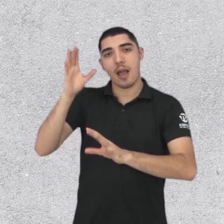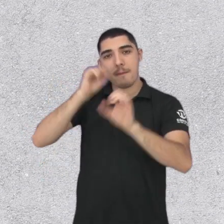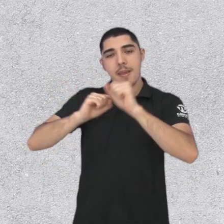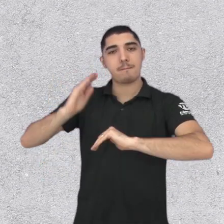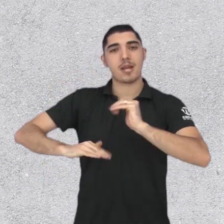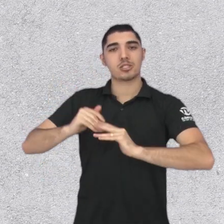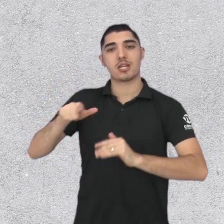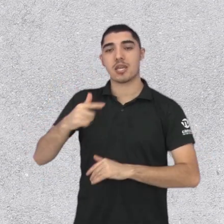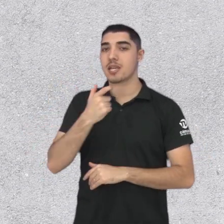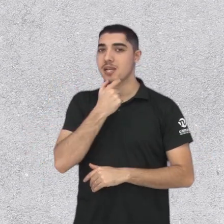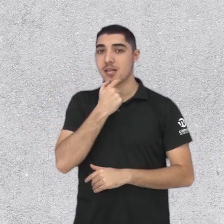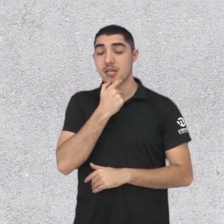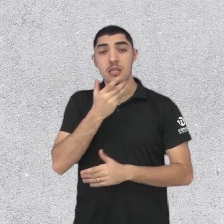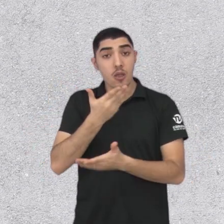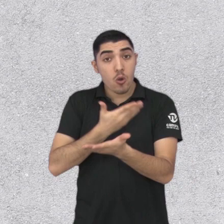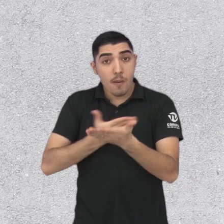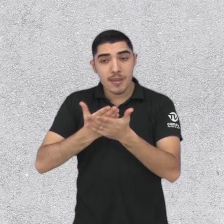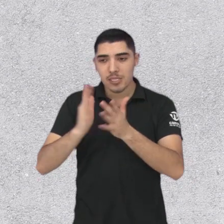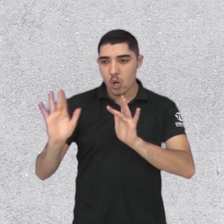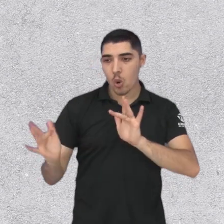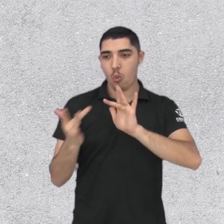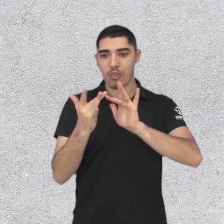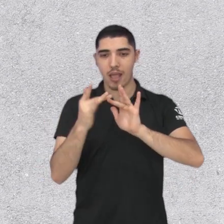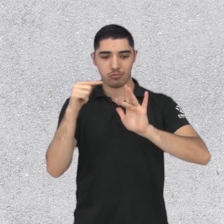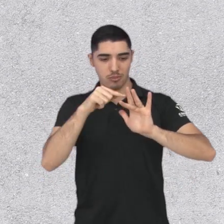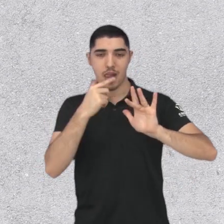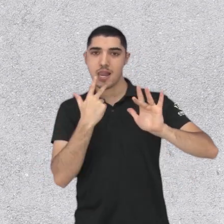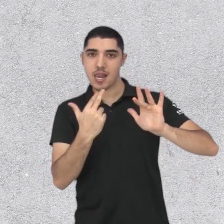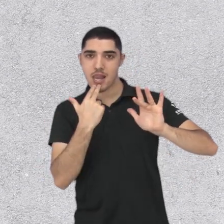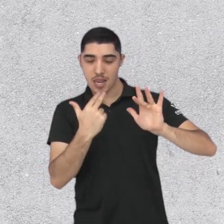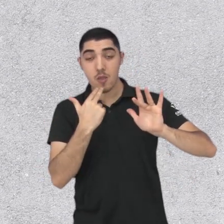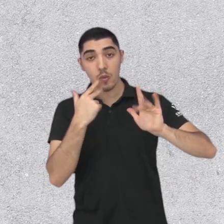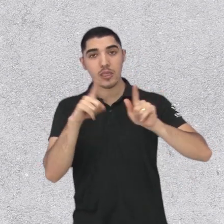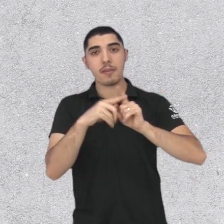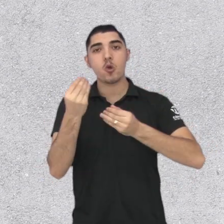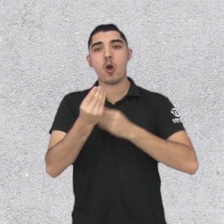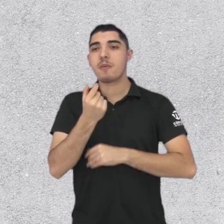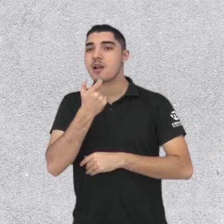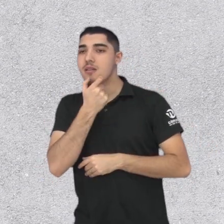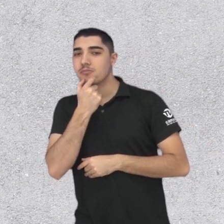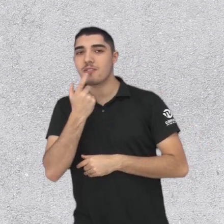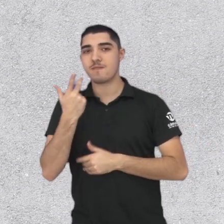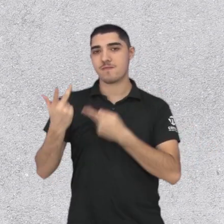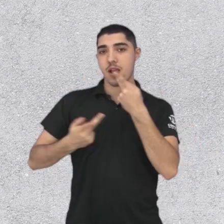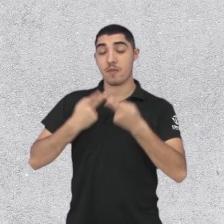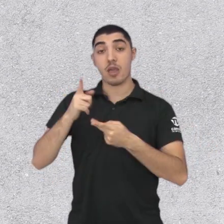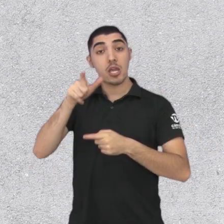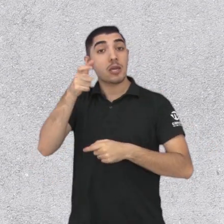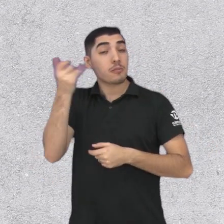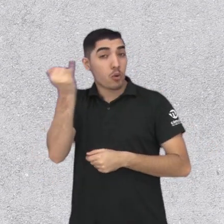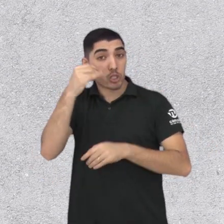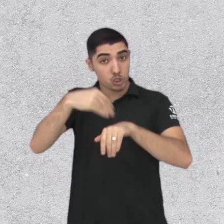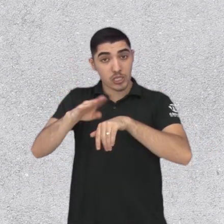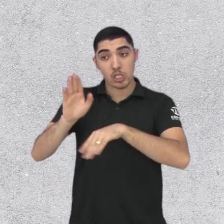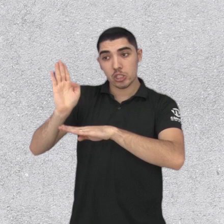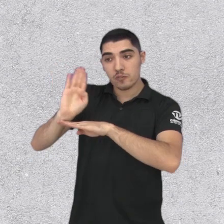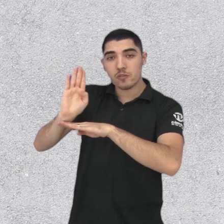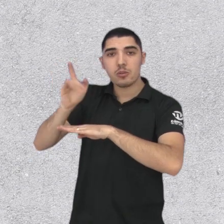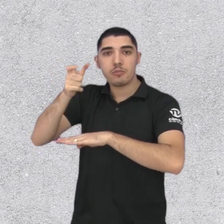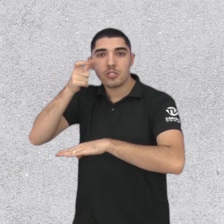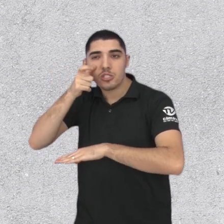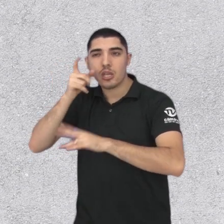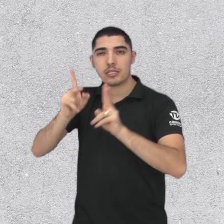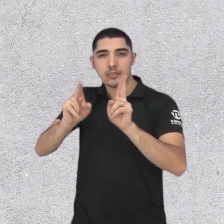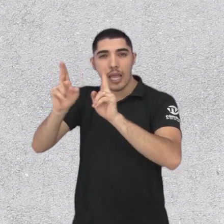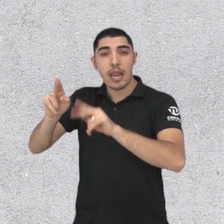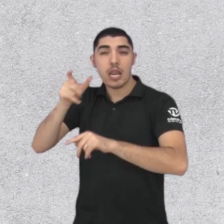inglês. Vamos lá! Para ter contato com vocabulário e pronúncia e diferentes sotaques, a dica é assistir filmes e séries.